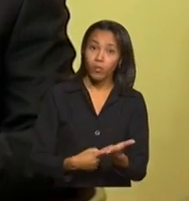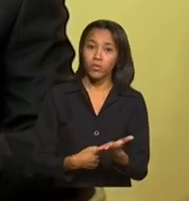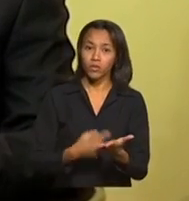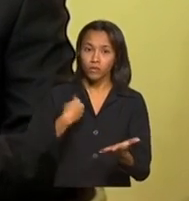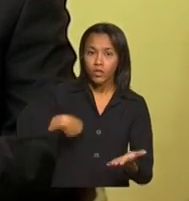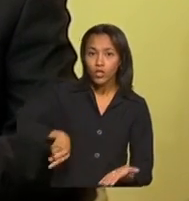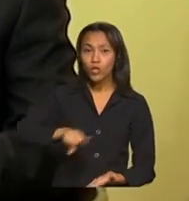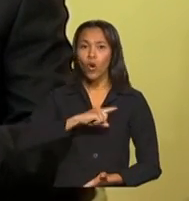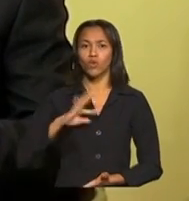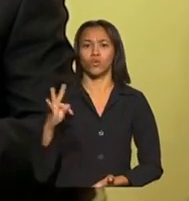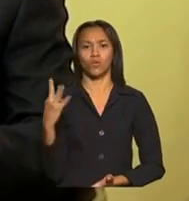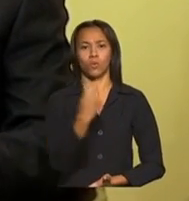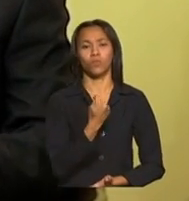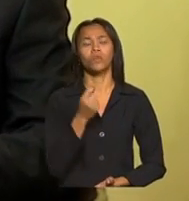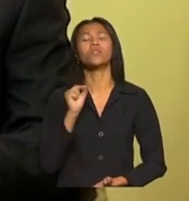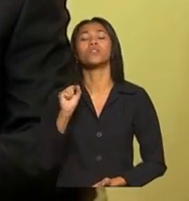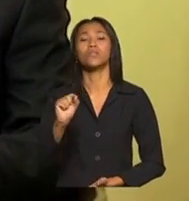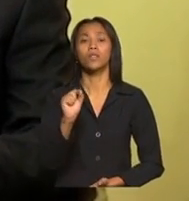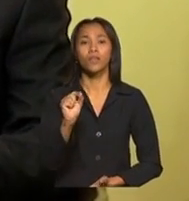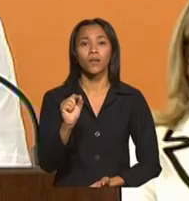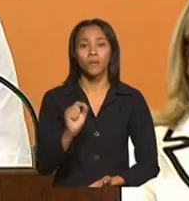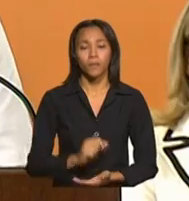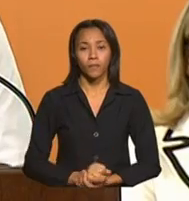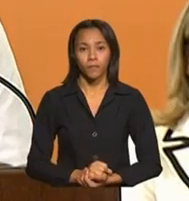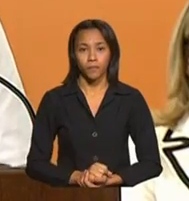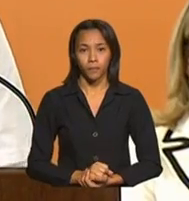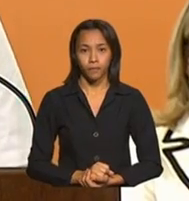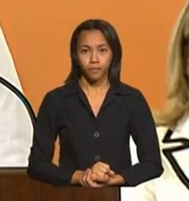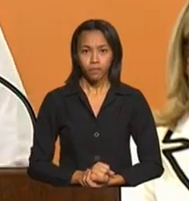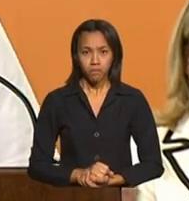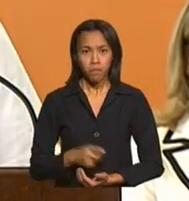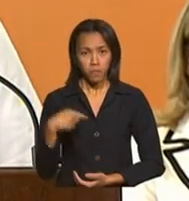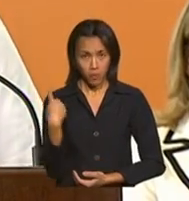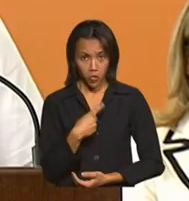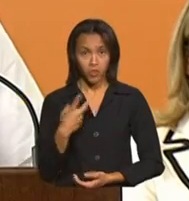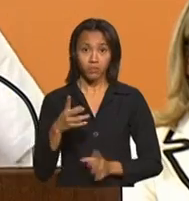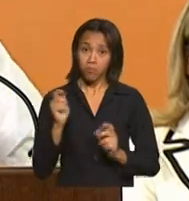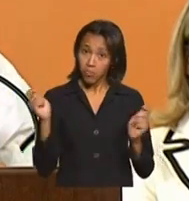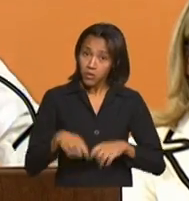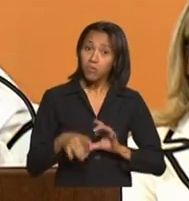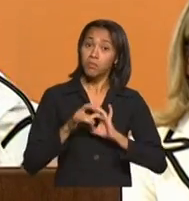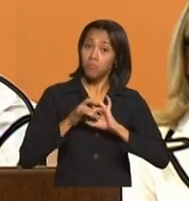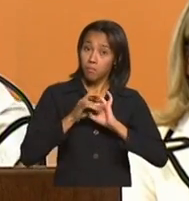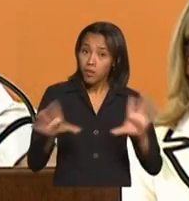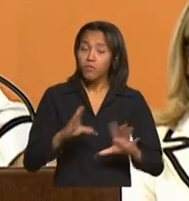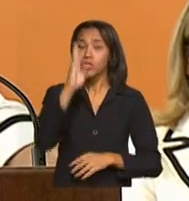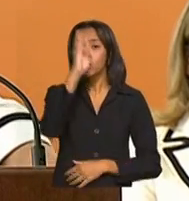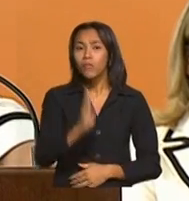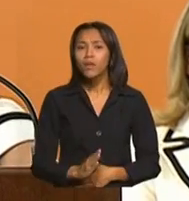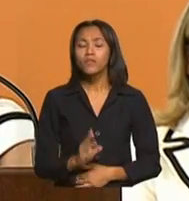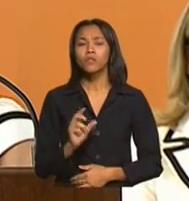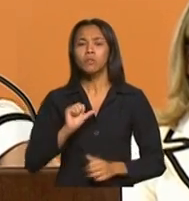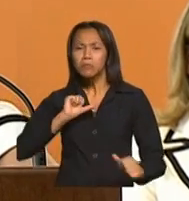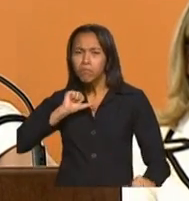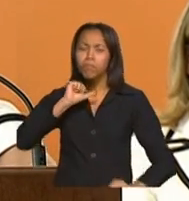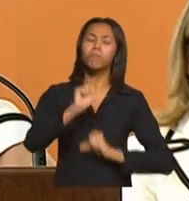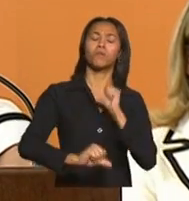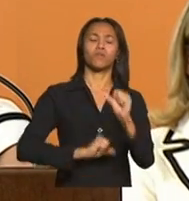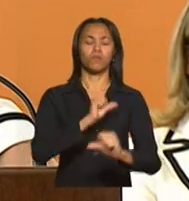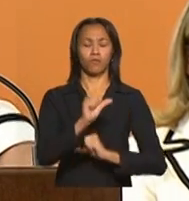nós todos no sentido de permitir que o Brasil se transforme, não